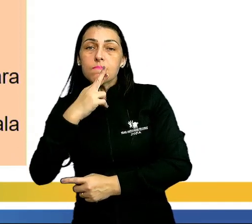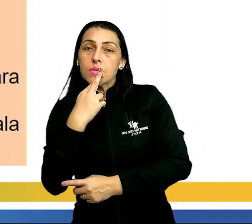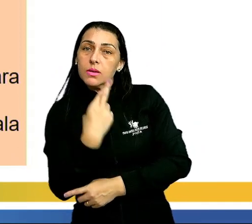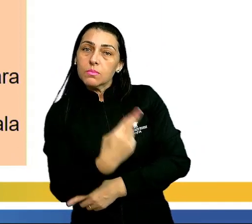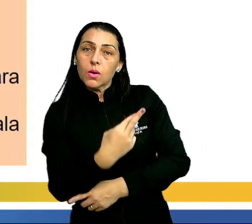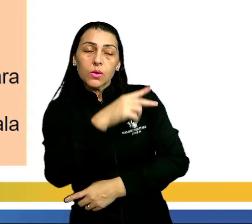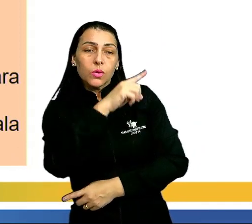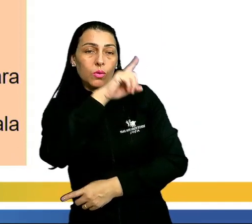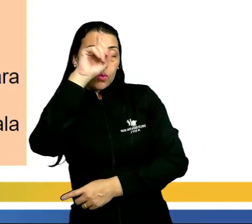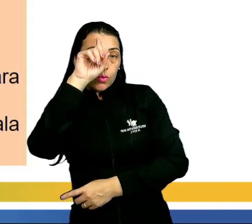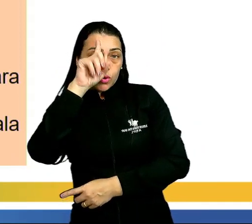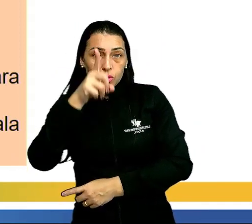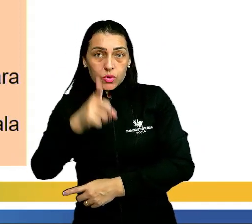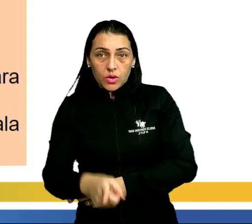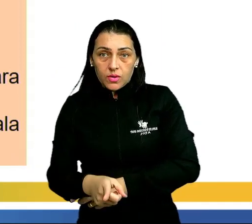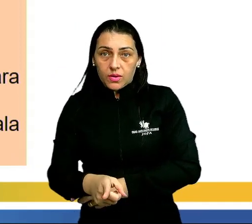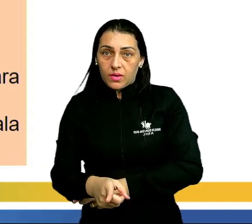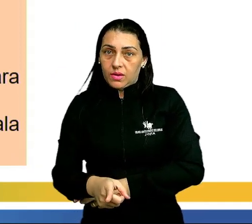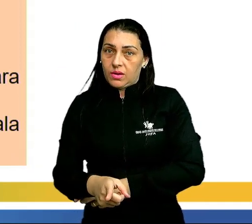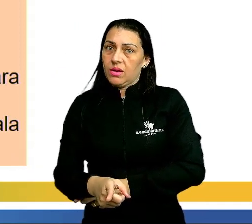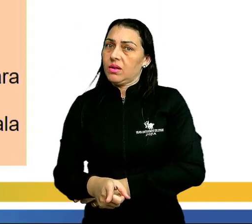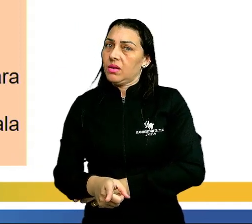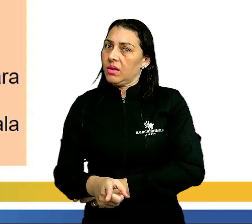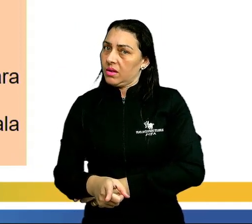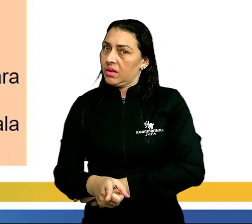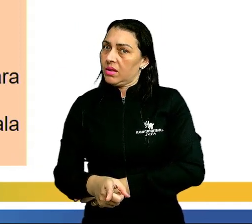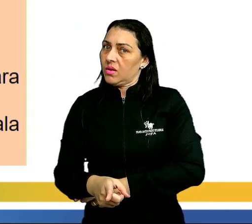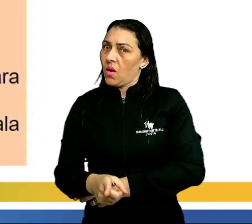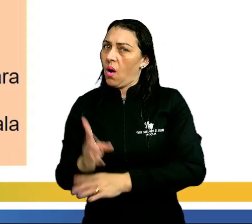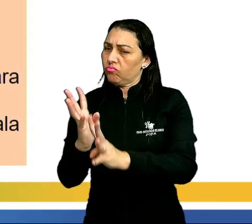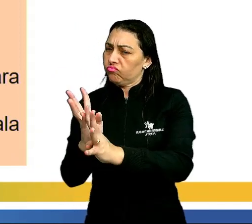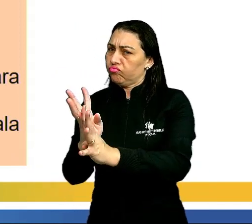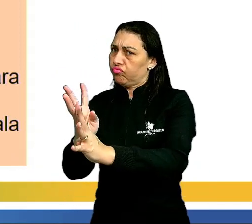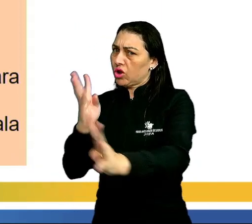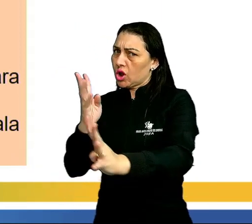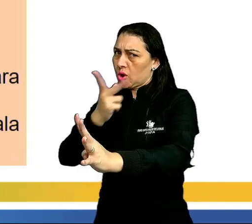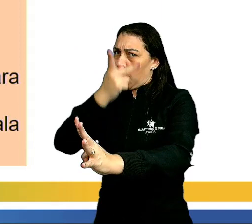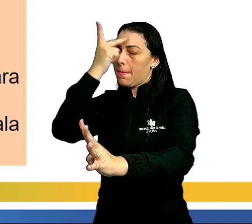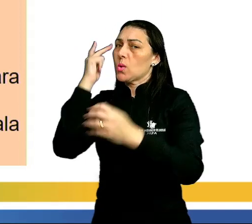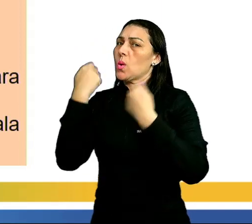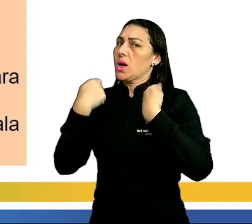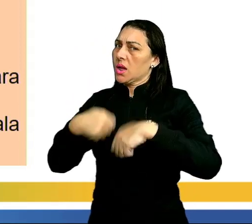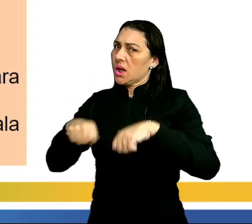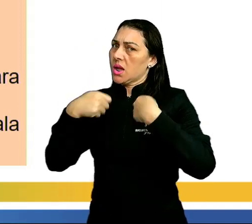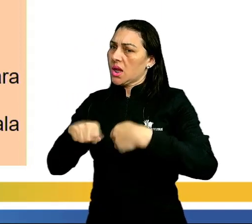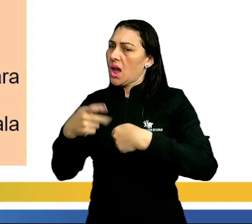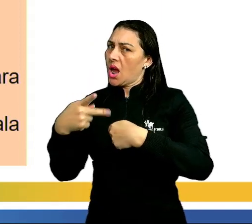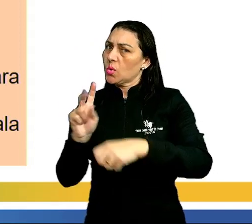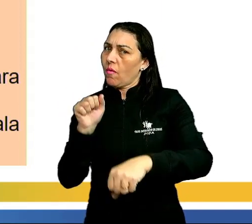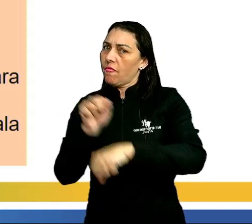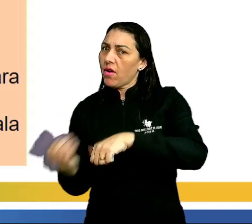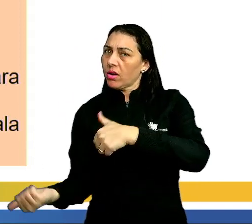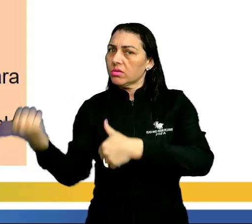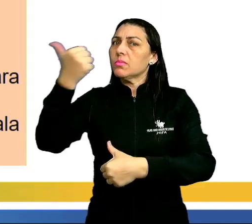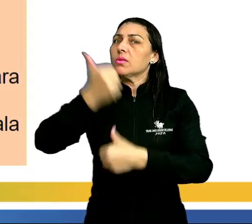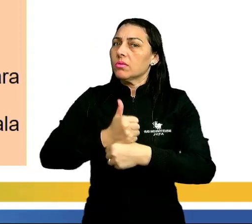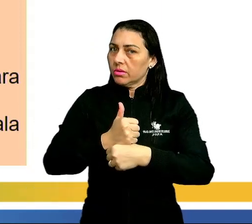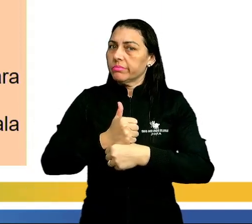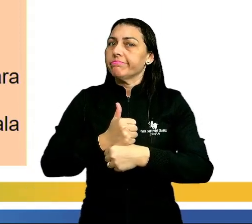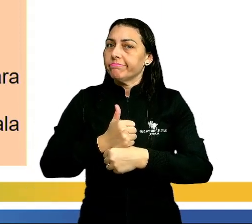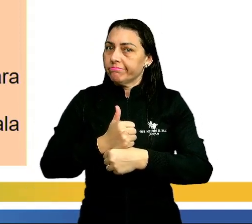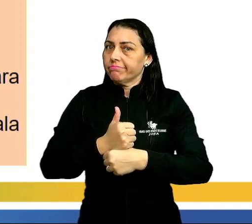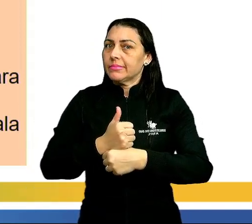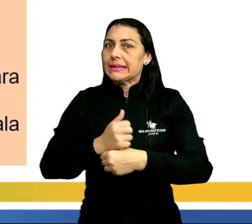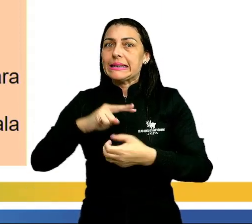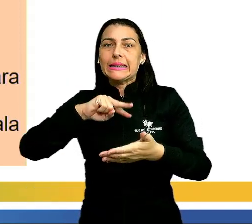Resposta do chefe, o patrão: aí fora, a fila de desempregado é grande, viu? Isso